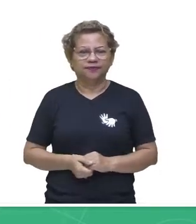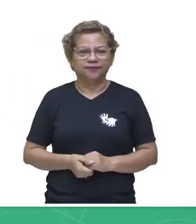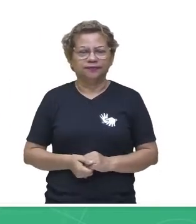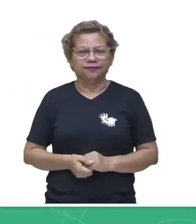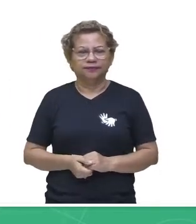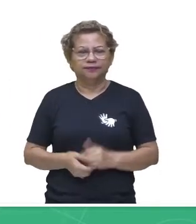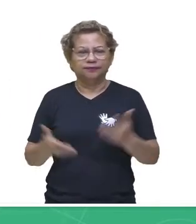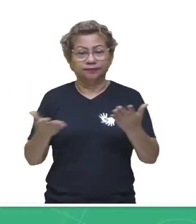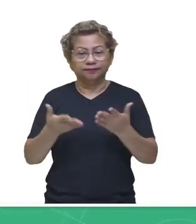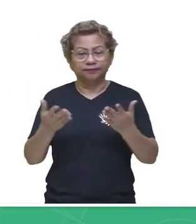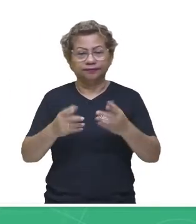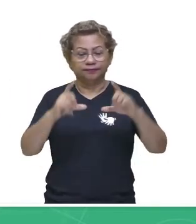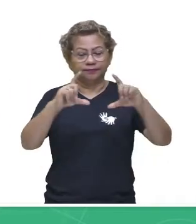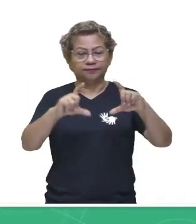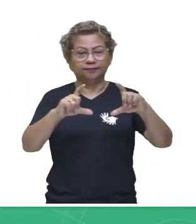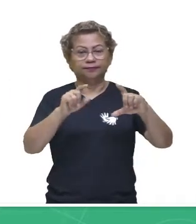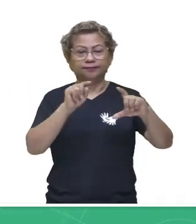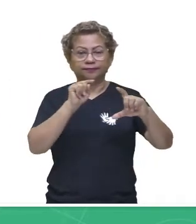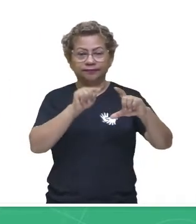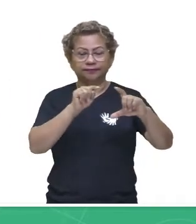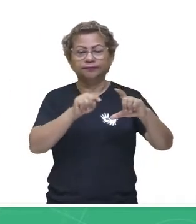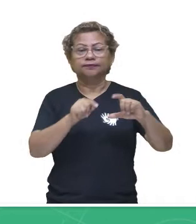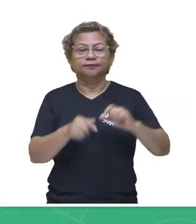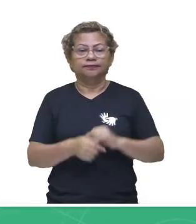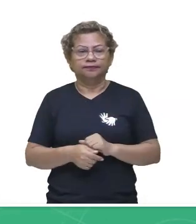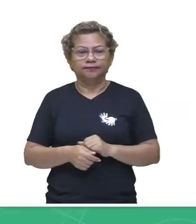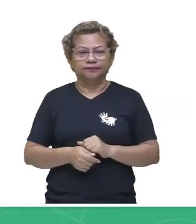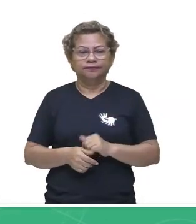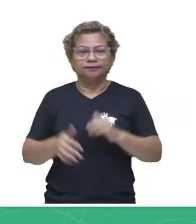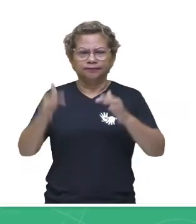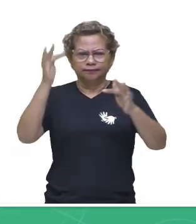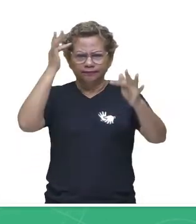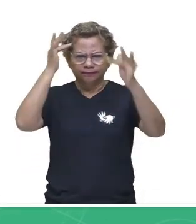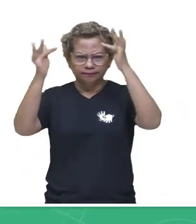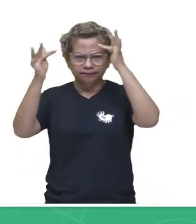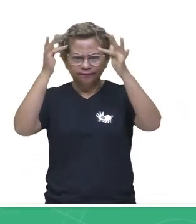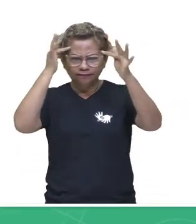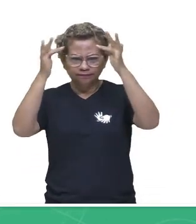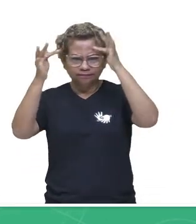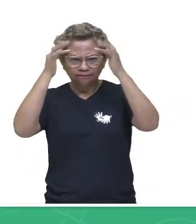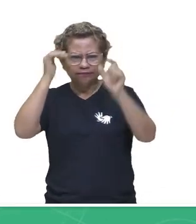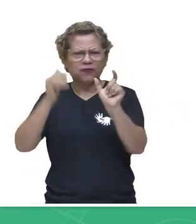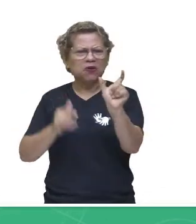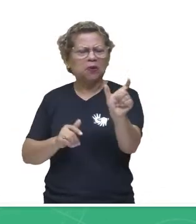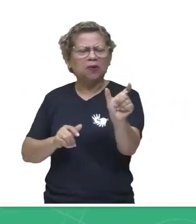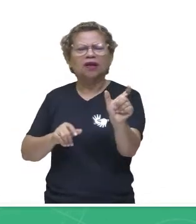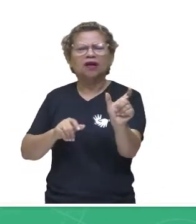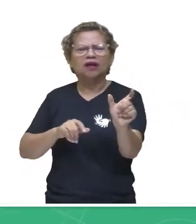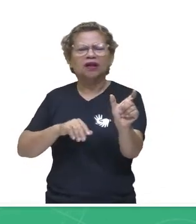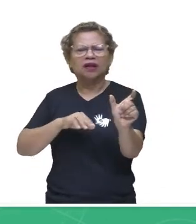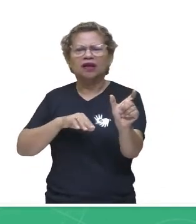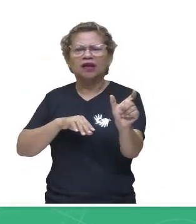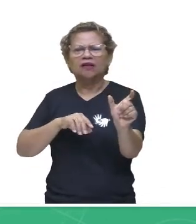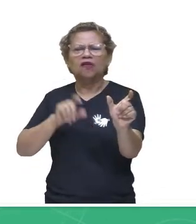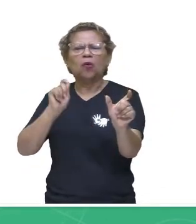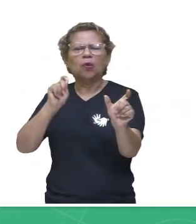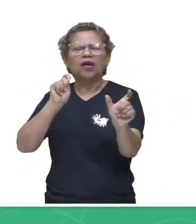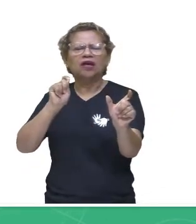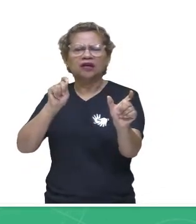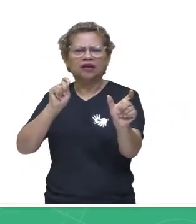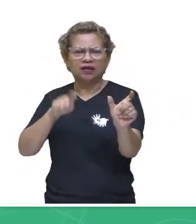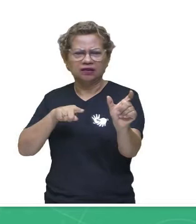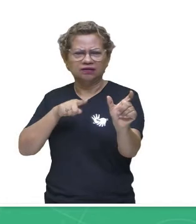prescrutação suplantou o valor comprobatório da autoridade da fonte. Professor, que palavra complicada é essa? Prescrutação. É